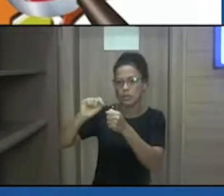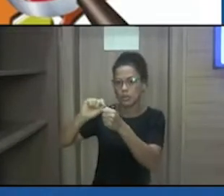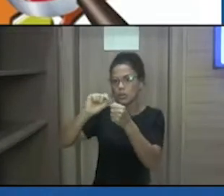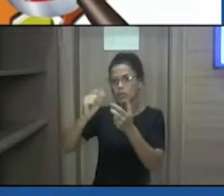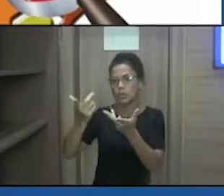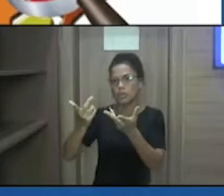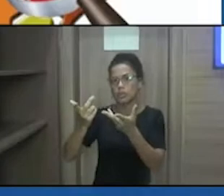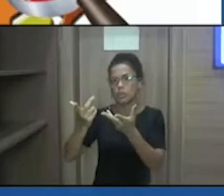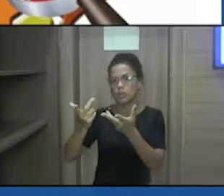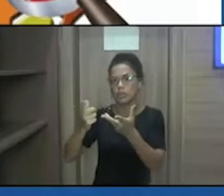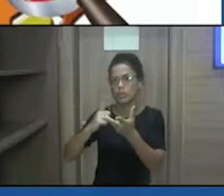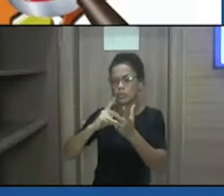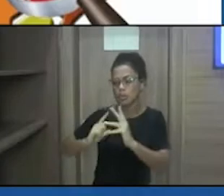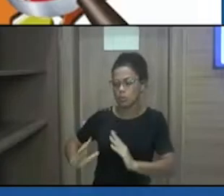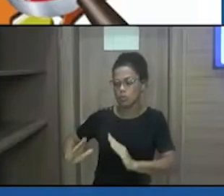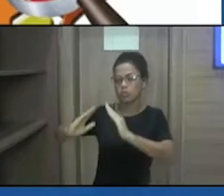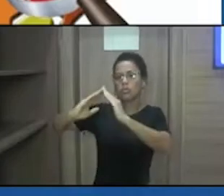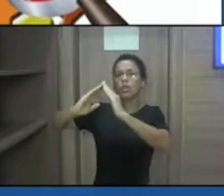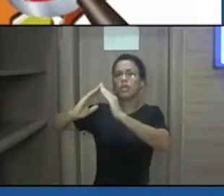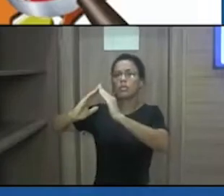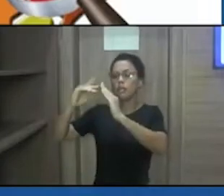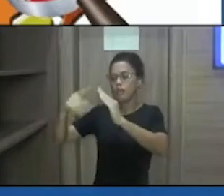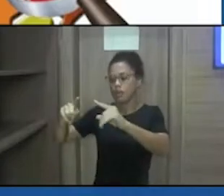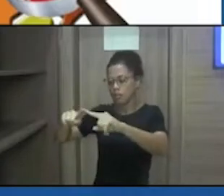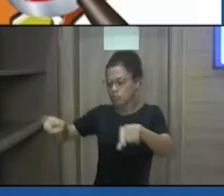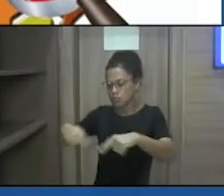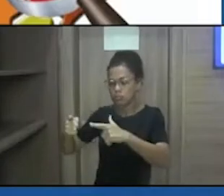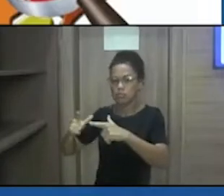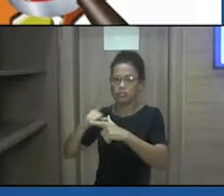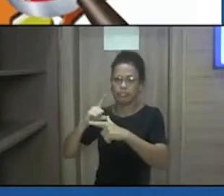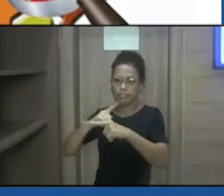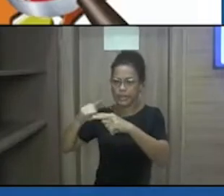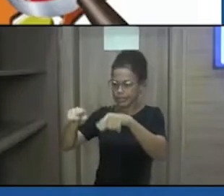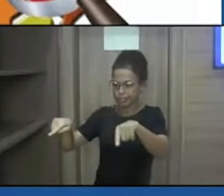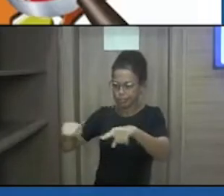fundo de uma casa, numa pequena garagem, até